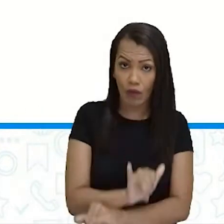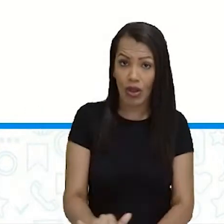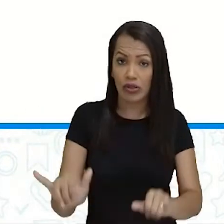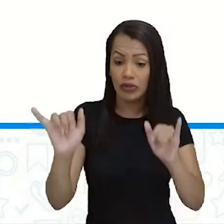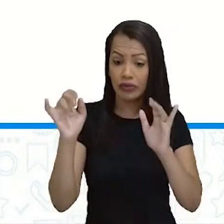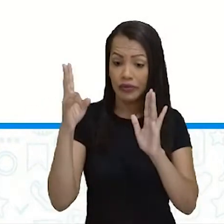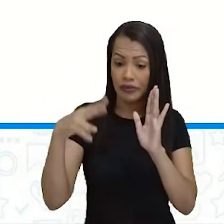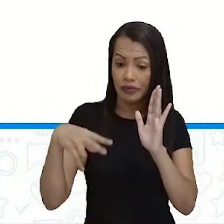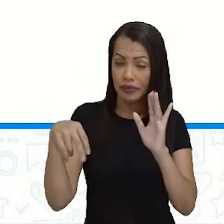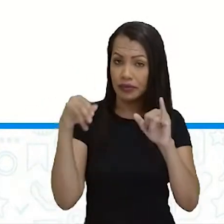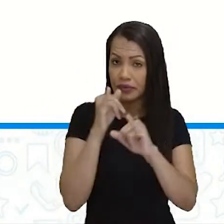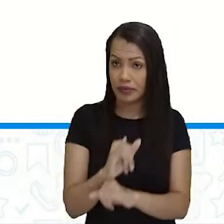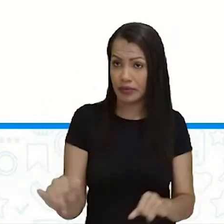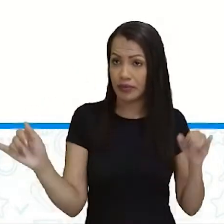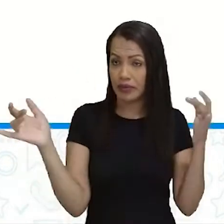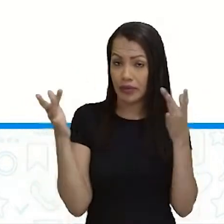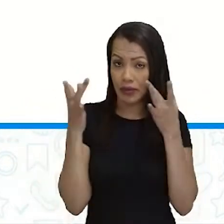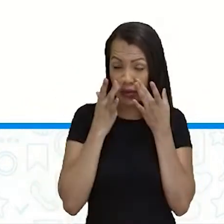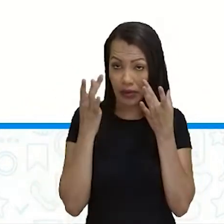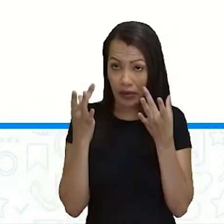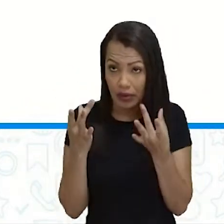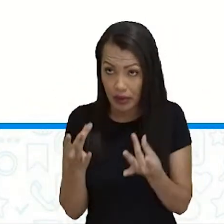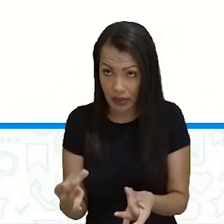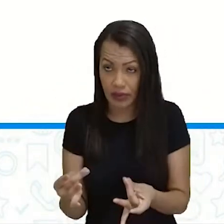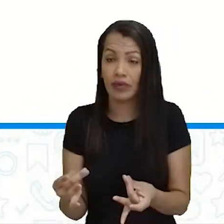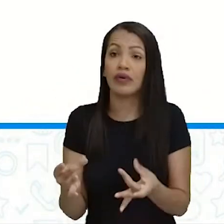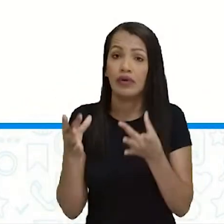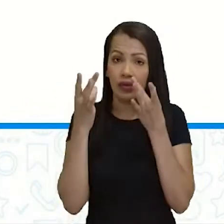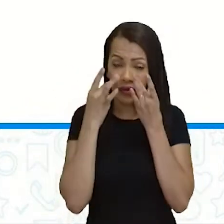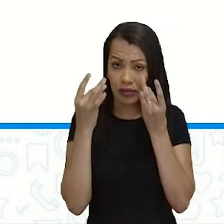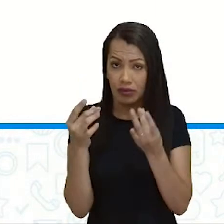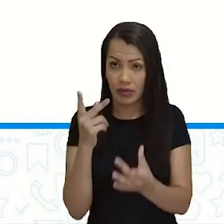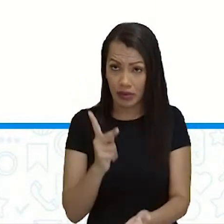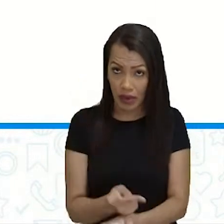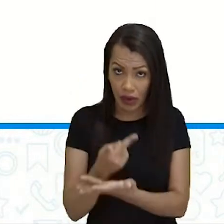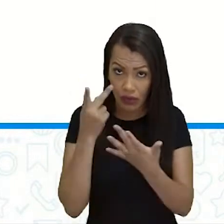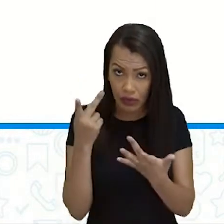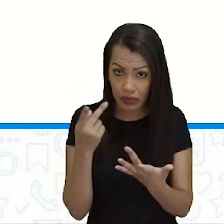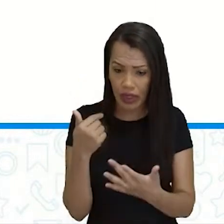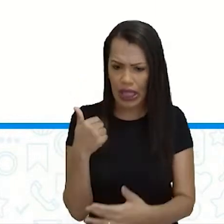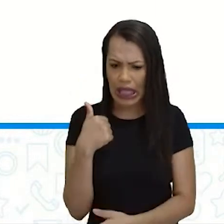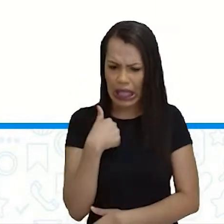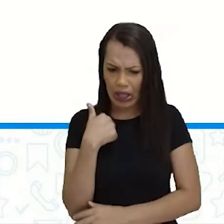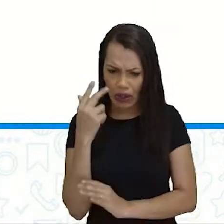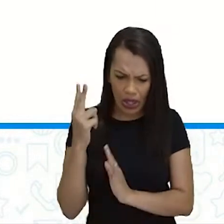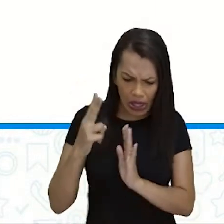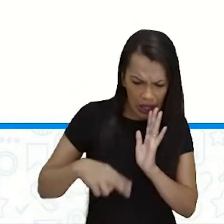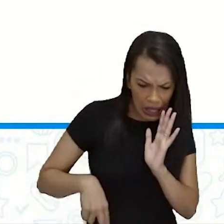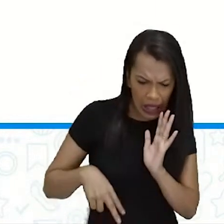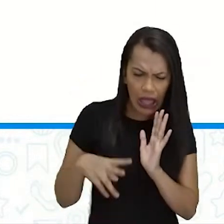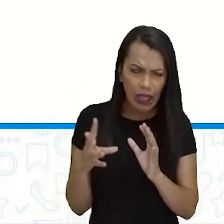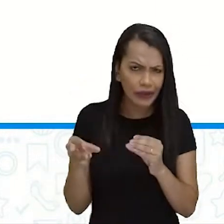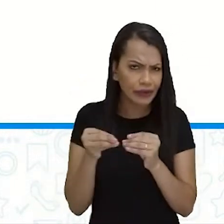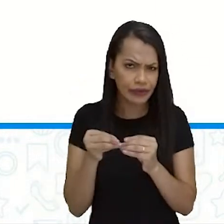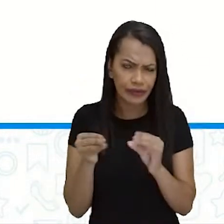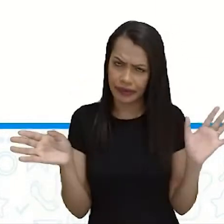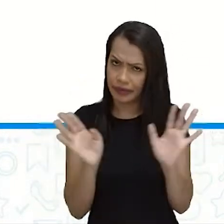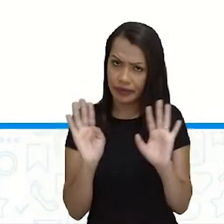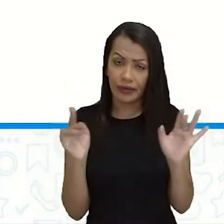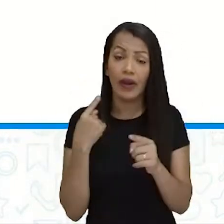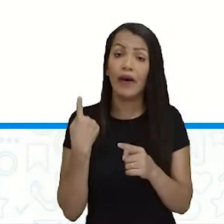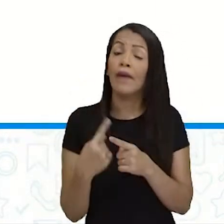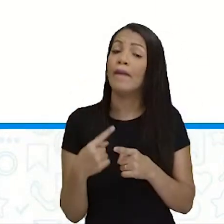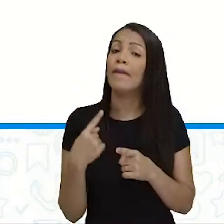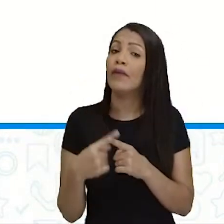notícia. Presta bem atenção aí nos fatos que aconteceram. Eu não vou ler a notícia completa. Por quê? Porque a gente